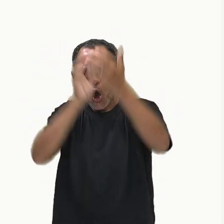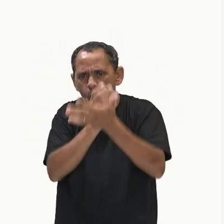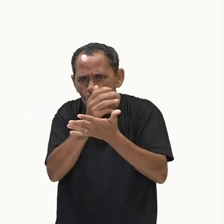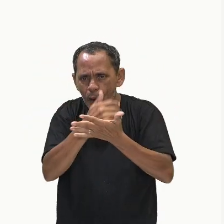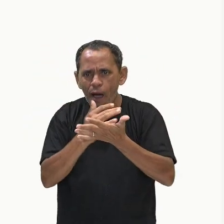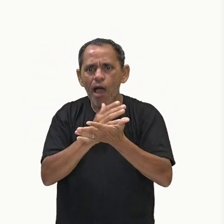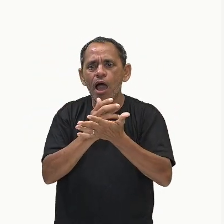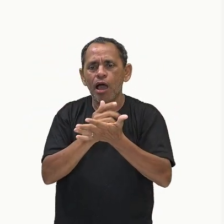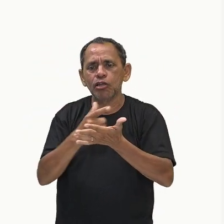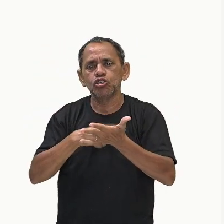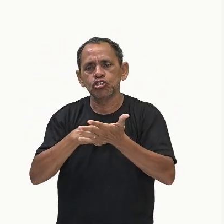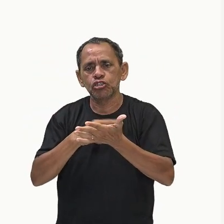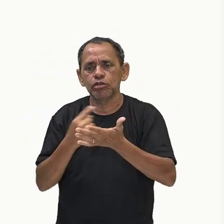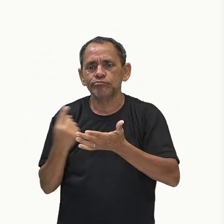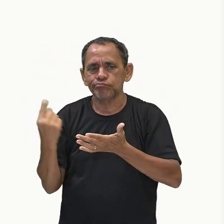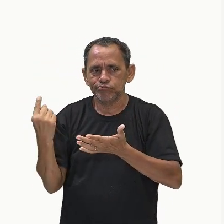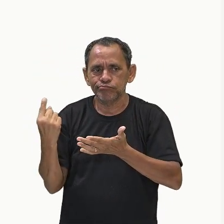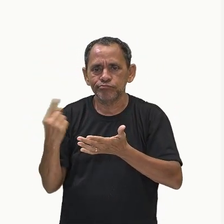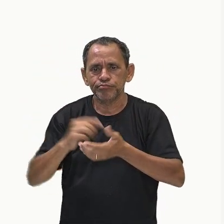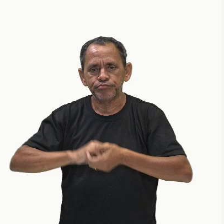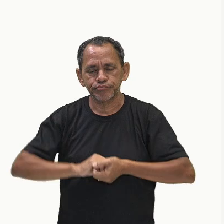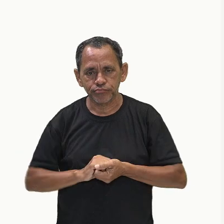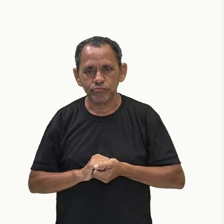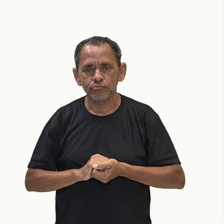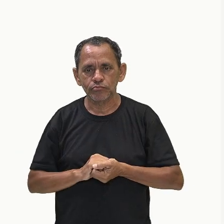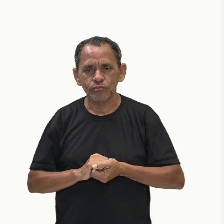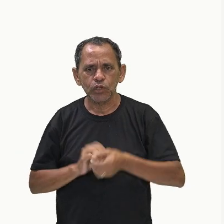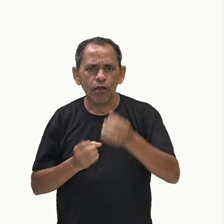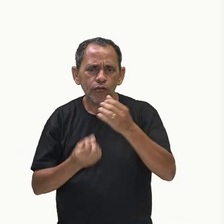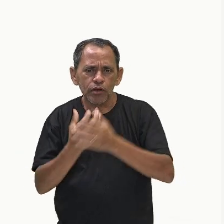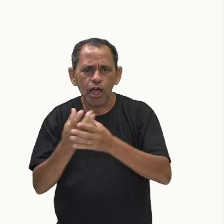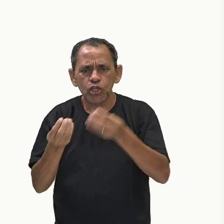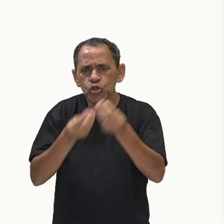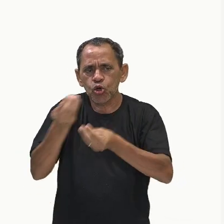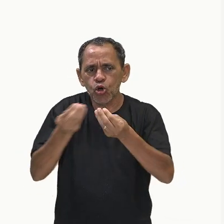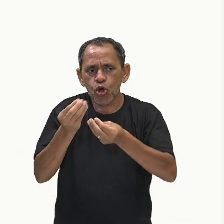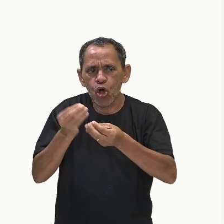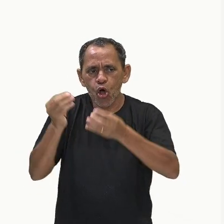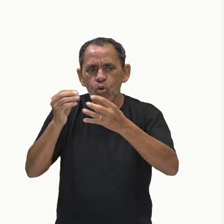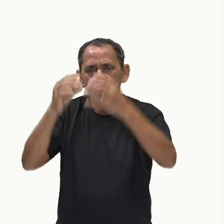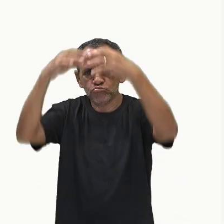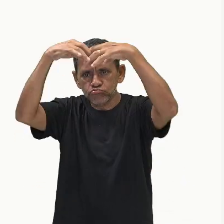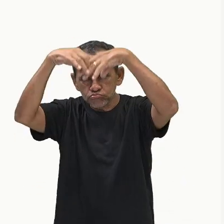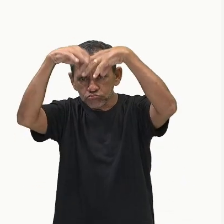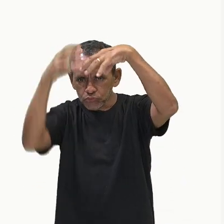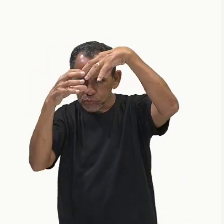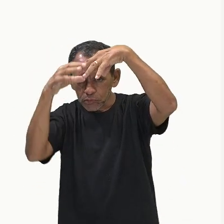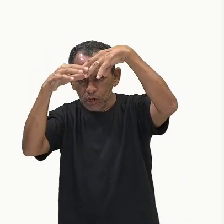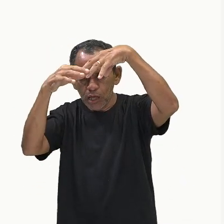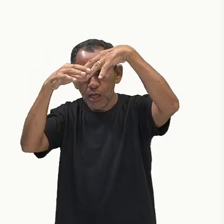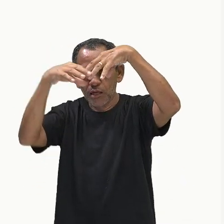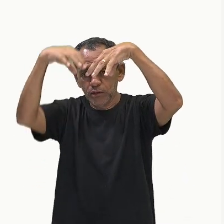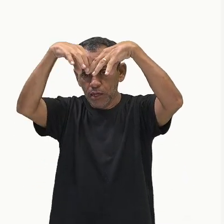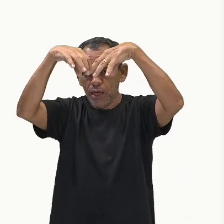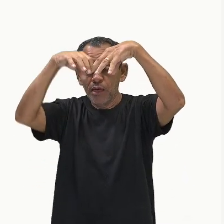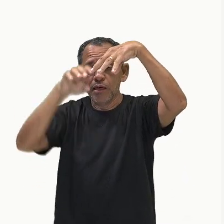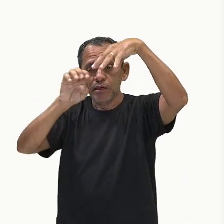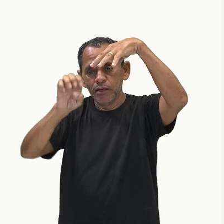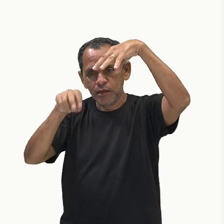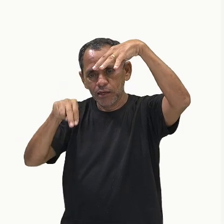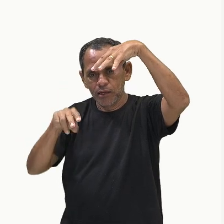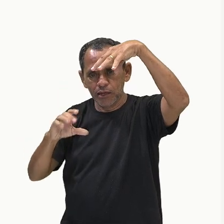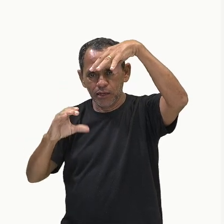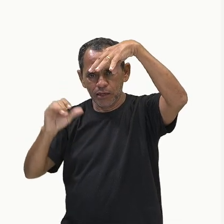ó, né? O cérebro formado pelo telencéfalo de encéfalo e o tronco encefálico também tem